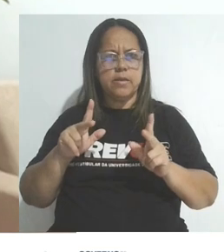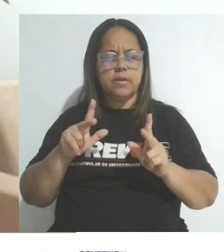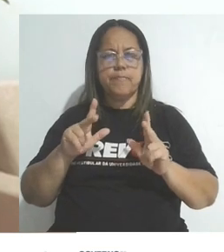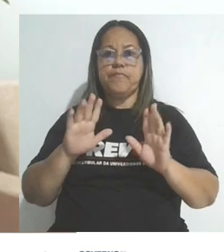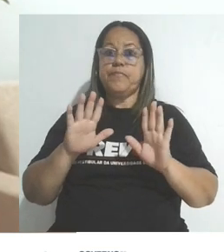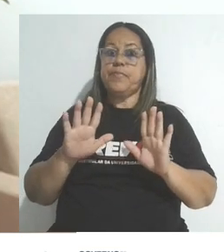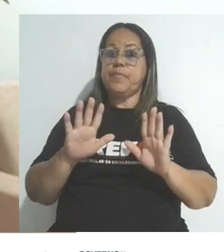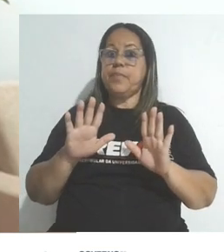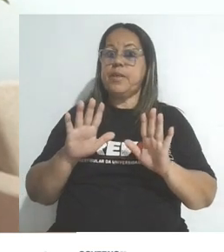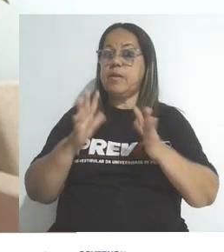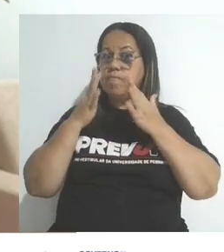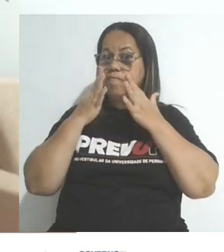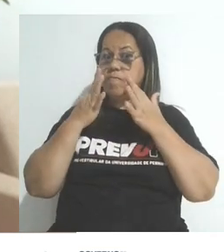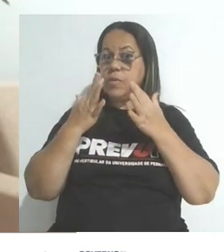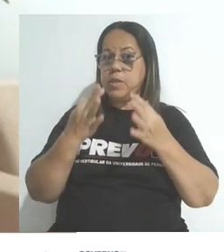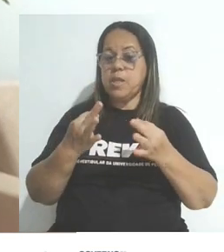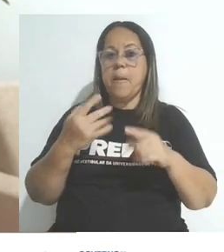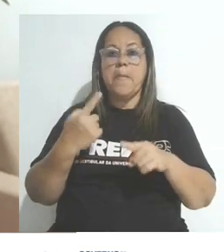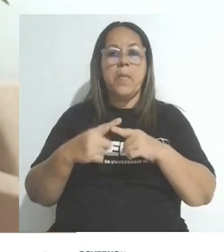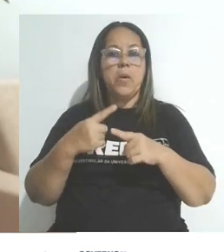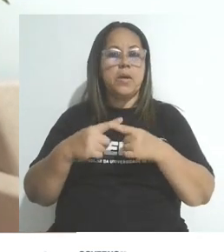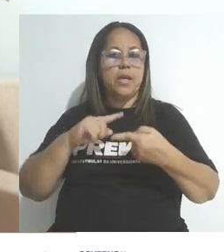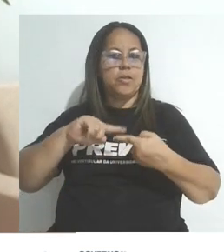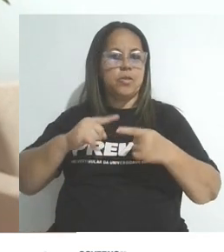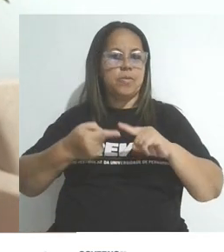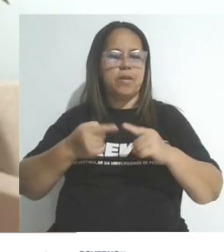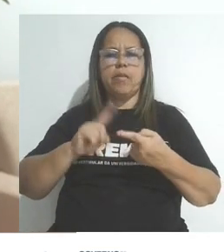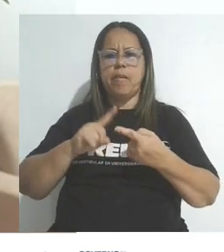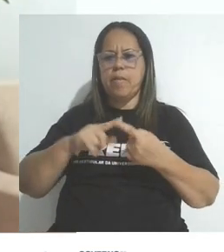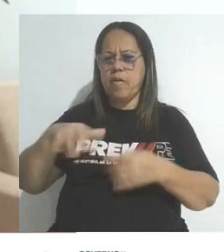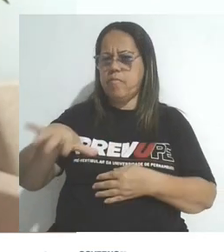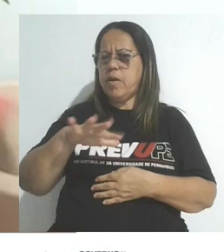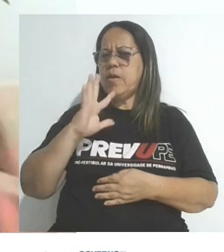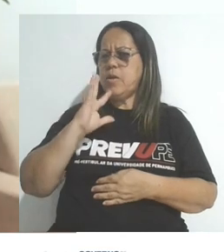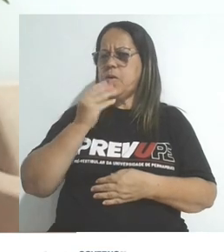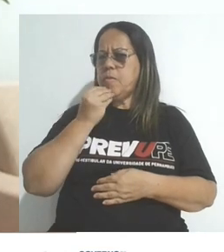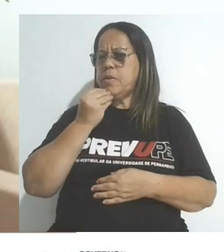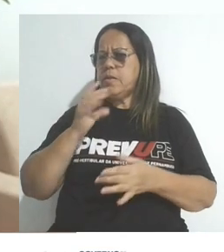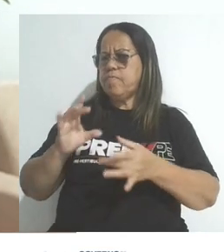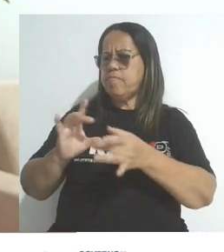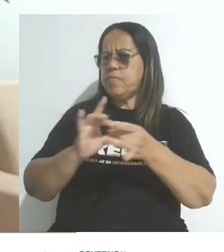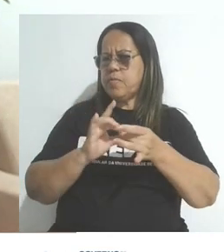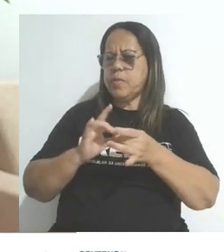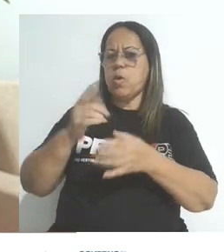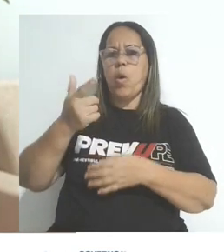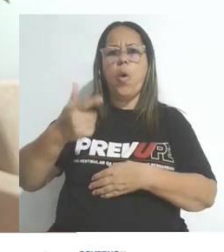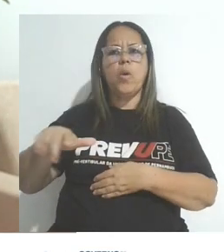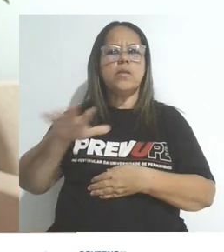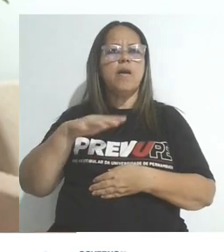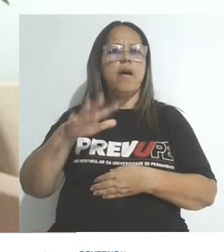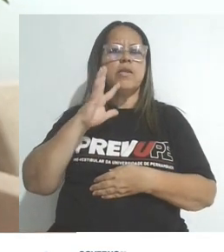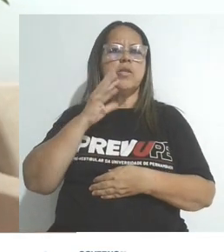Então, fiquem atentos porque a geometria também é uma área de conhecimento que também transita com outras áreas de conhecimento,